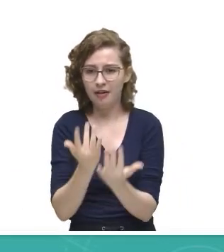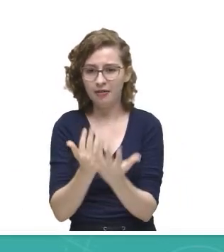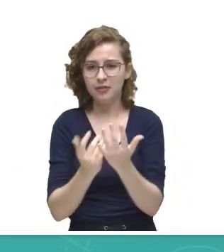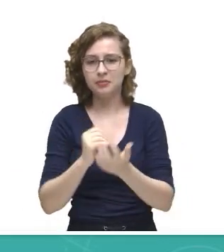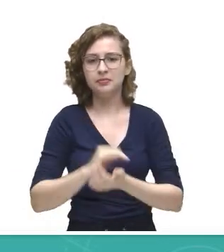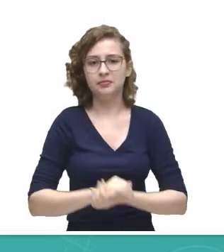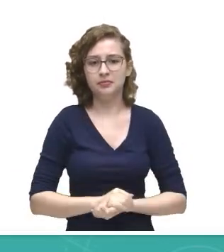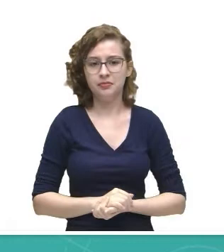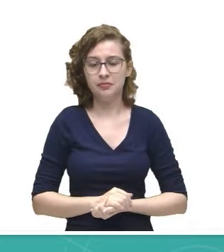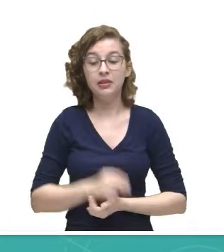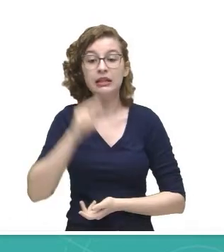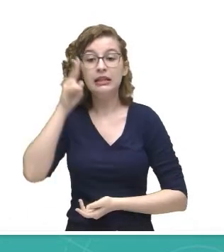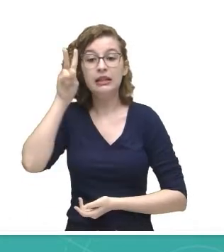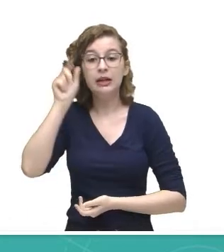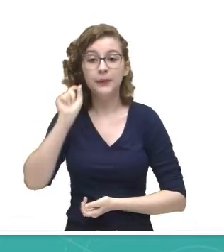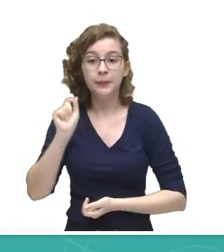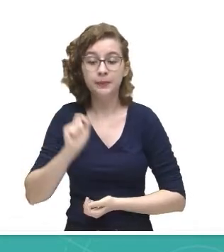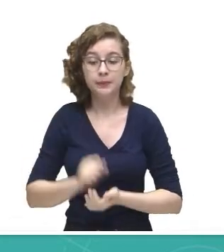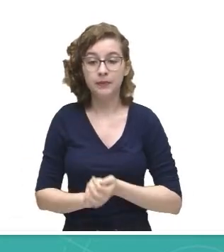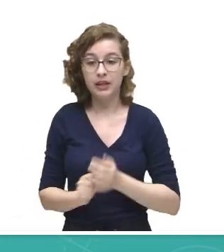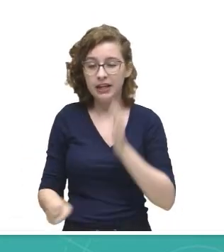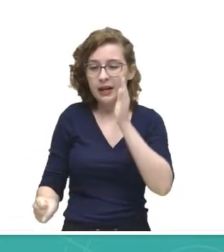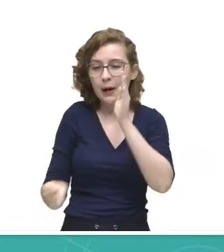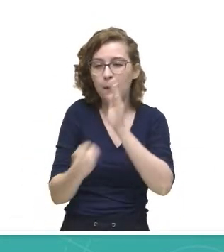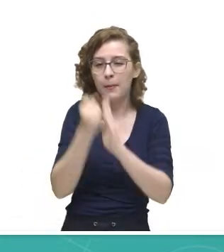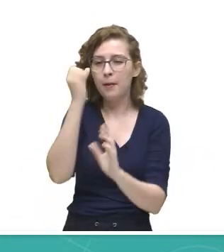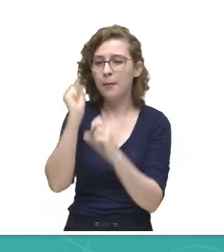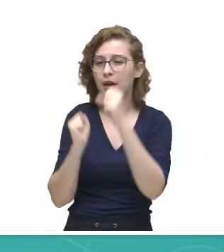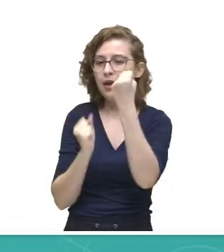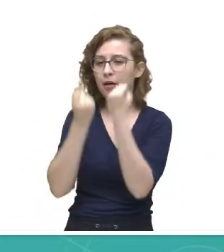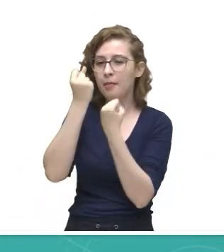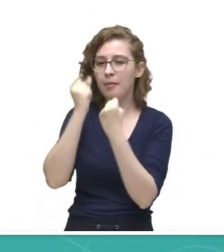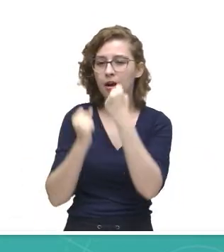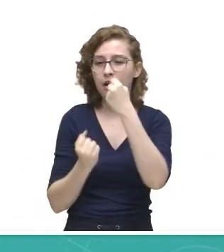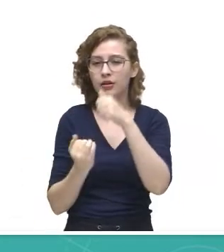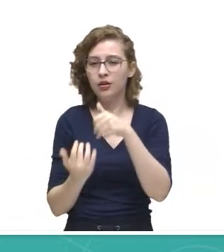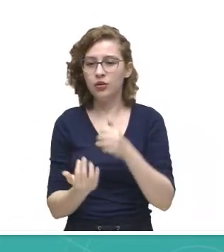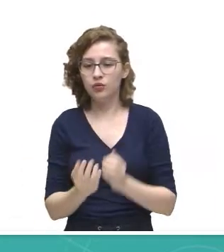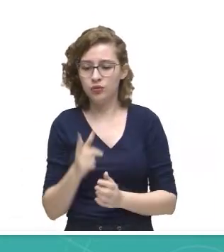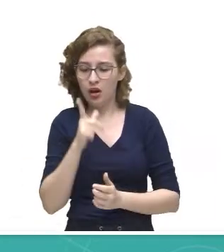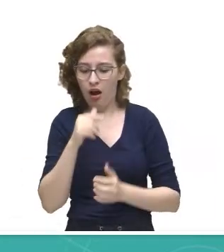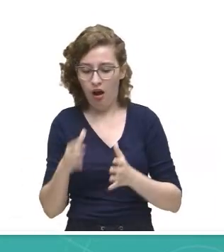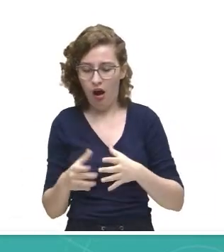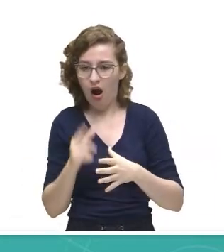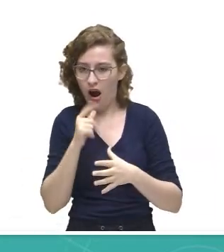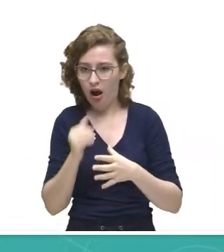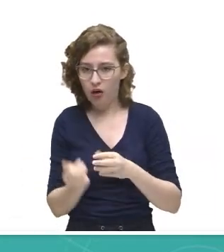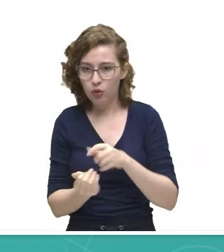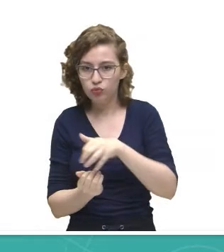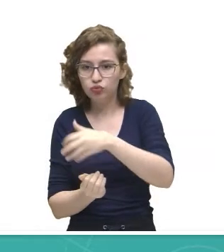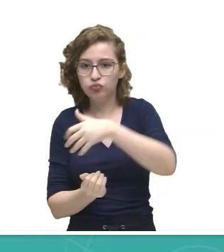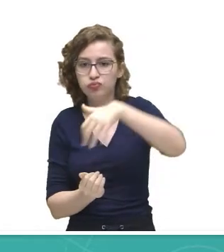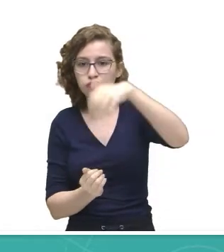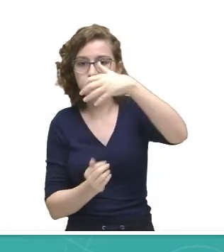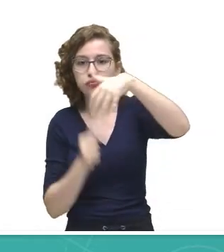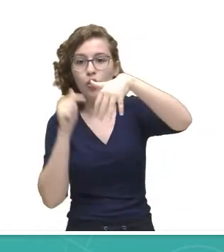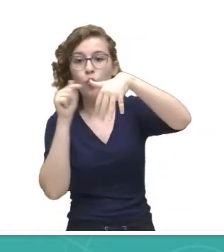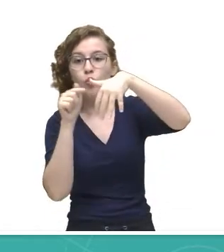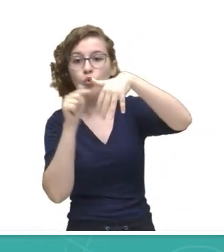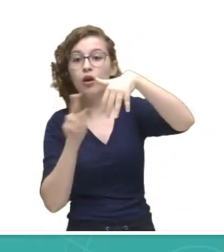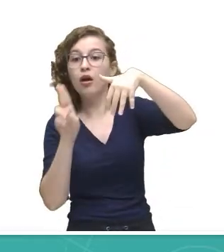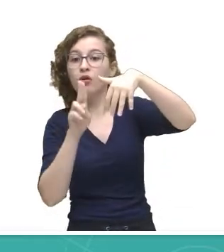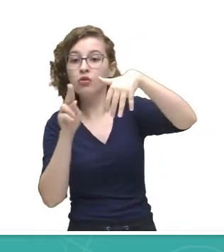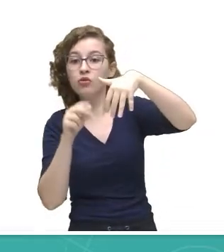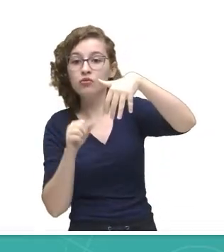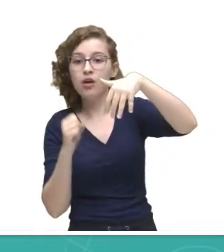máquinas eram movidas aí a vapor, então ter minas de ferro e de carvão é fundamental, porque